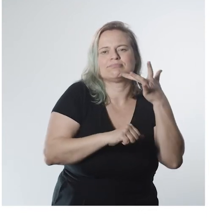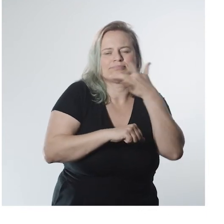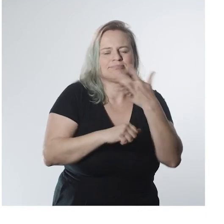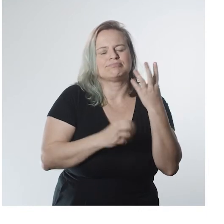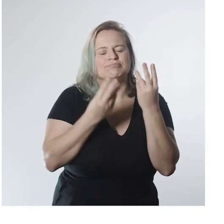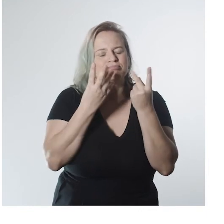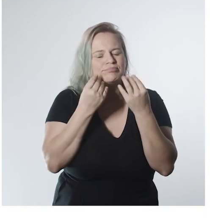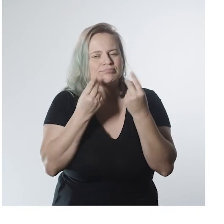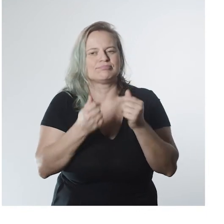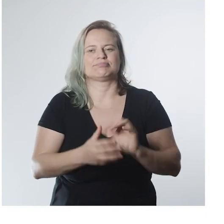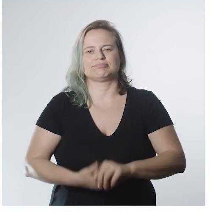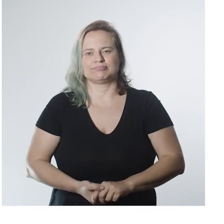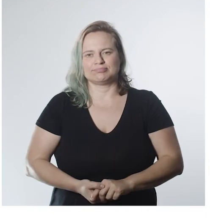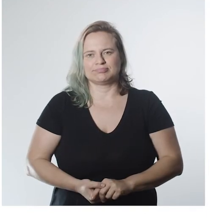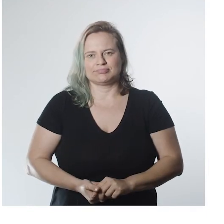proposta de quentinha.